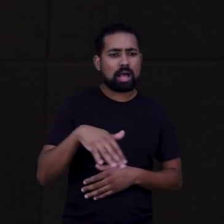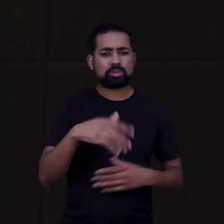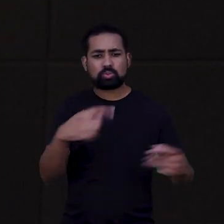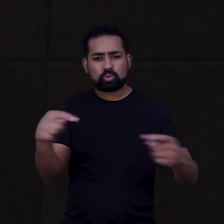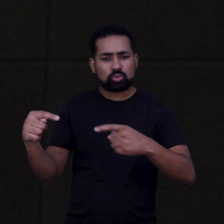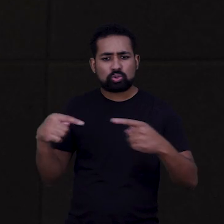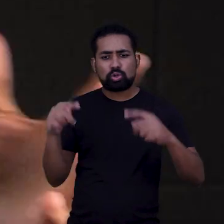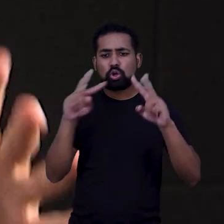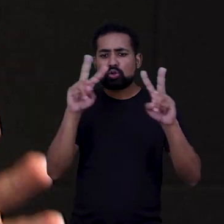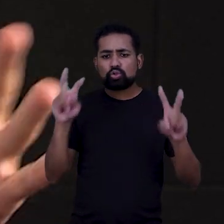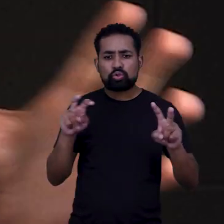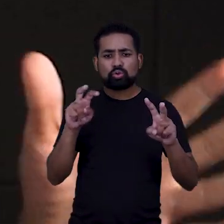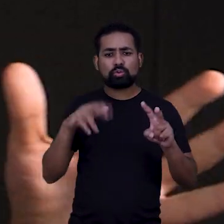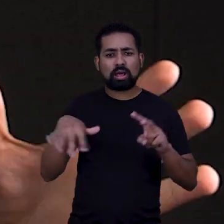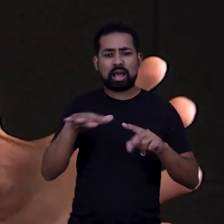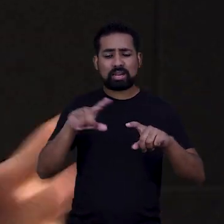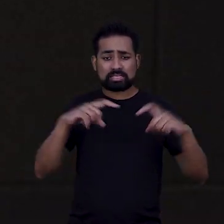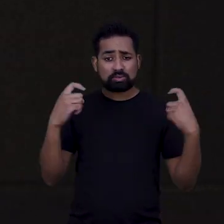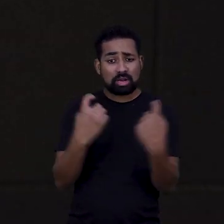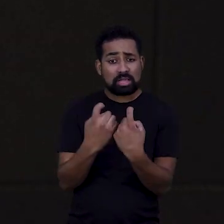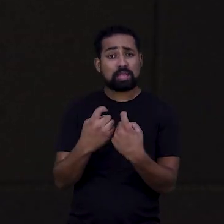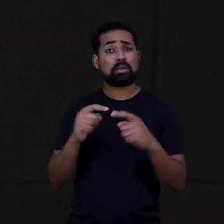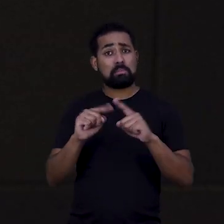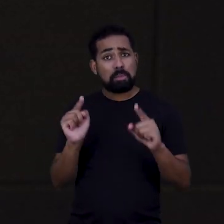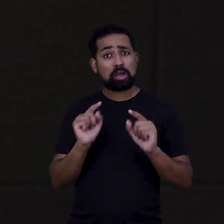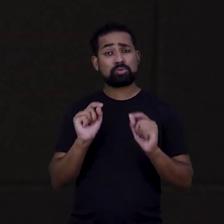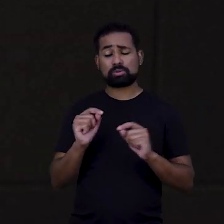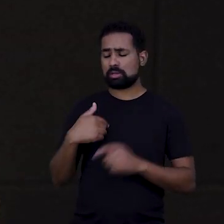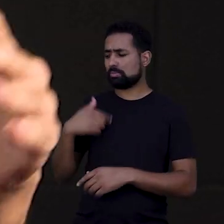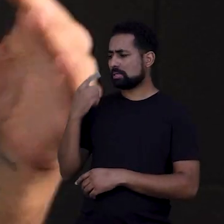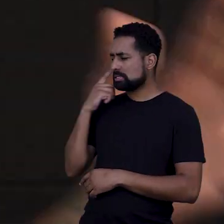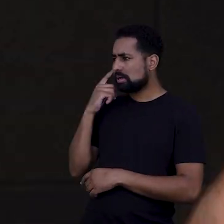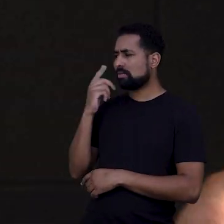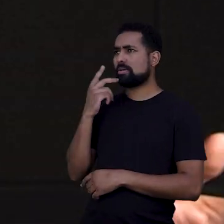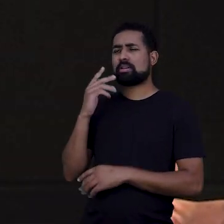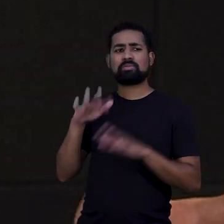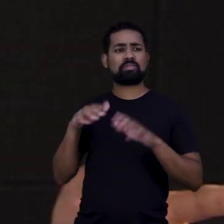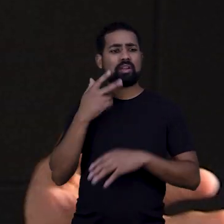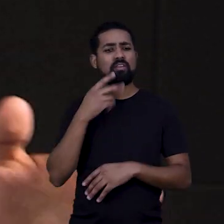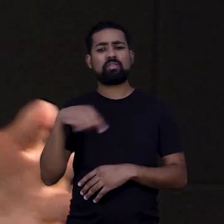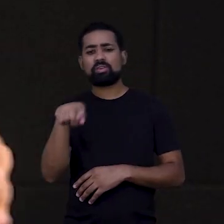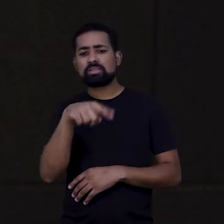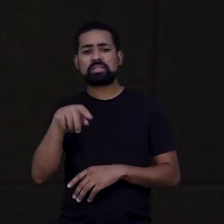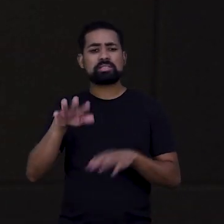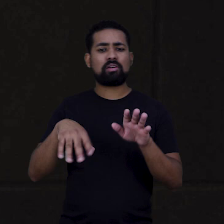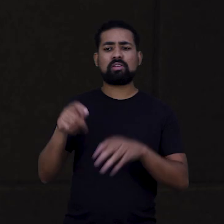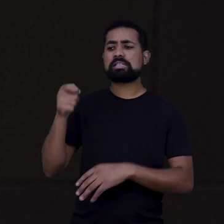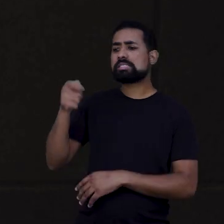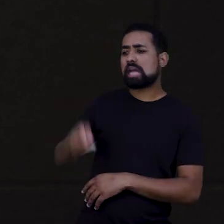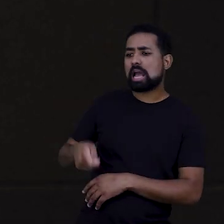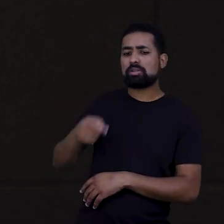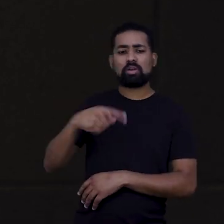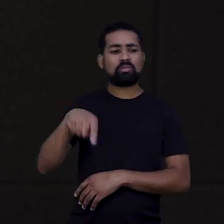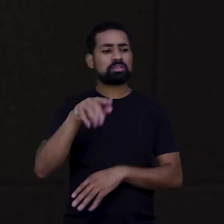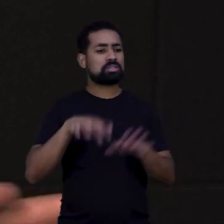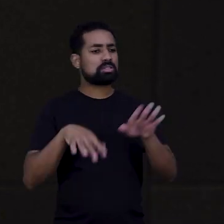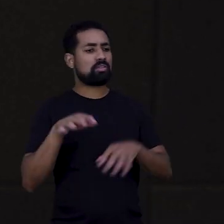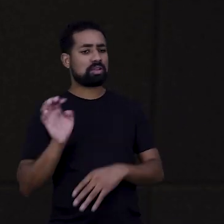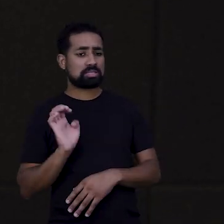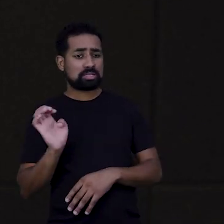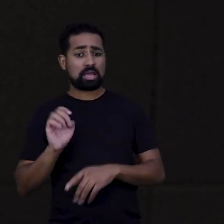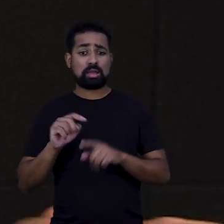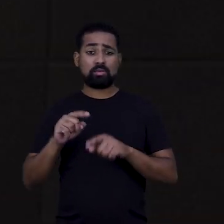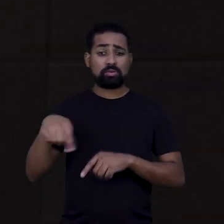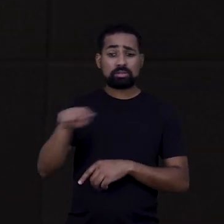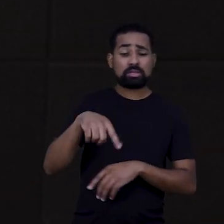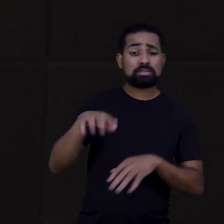sobre a Sexualidade havia uma possibilidade de dizer assim olha vocês Talvez seja um héo você talvez seja um homo você talvez seja um bi Mas é